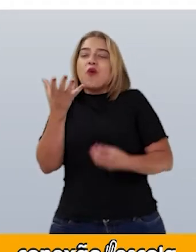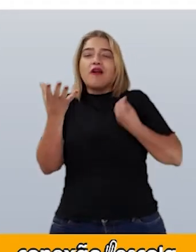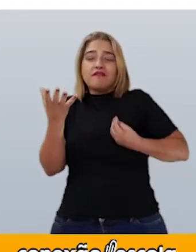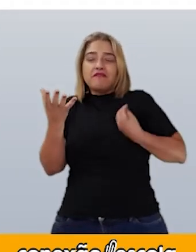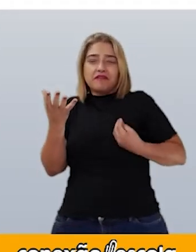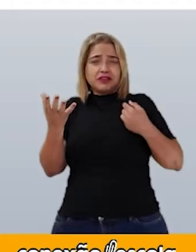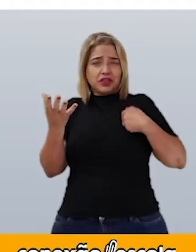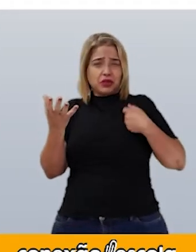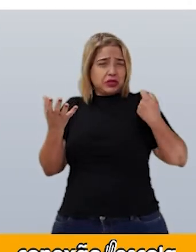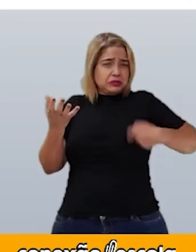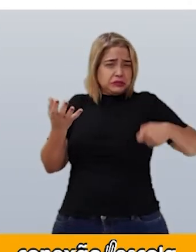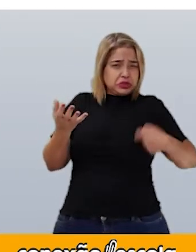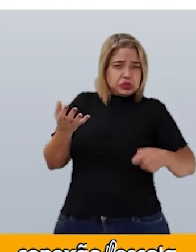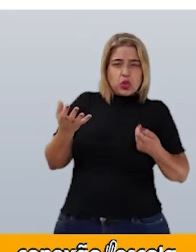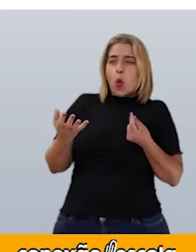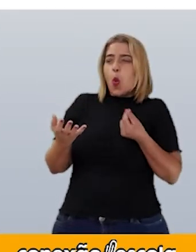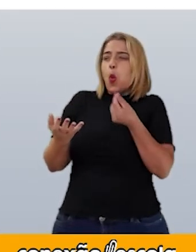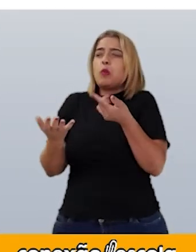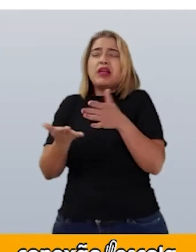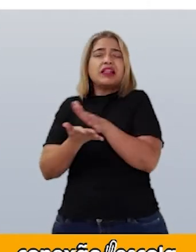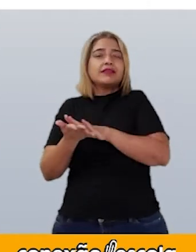nada e não damos valor.